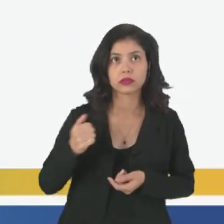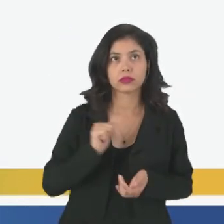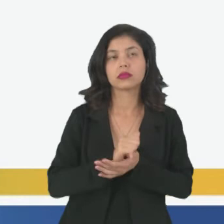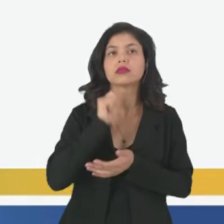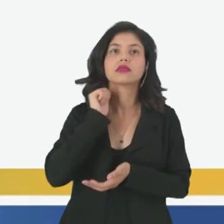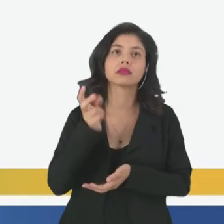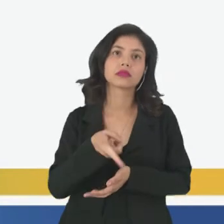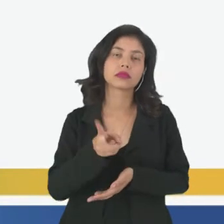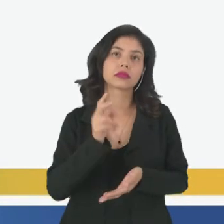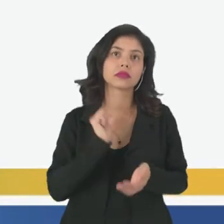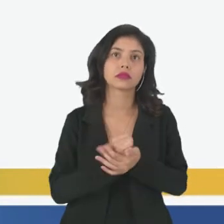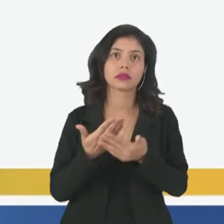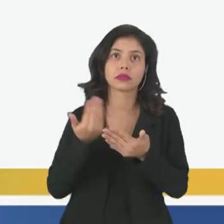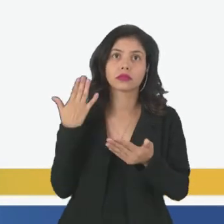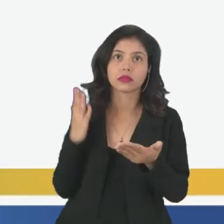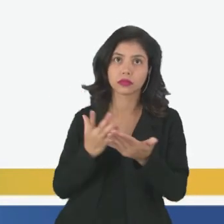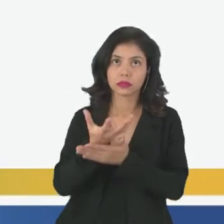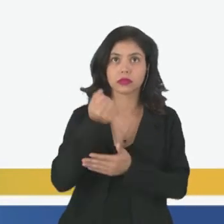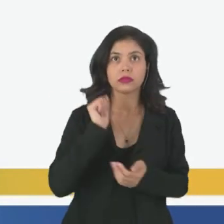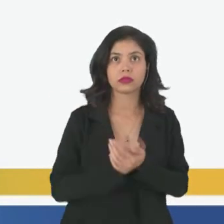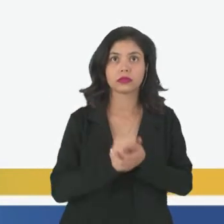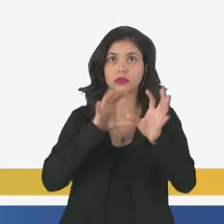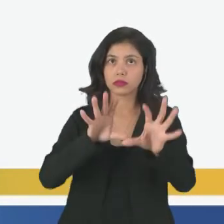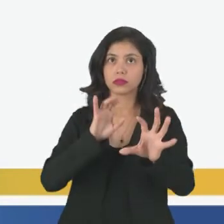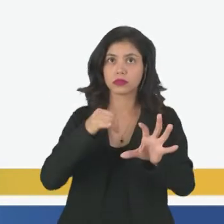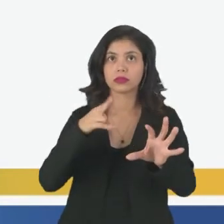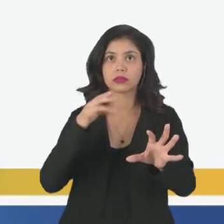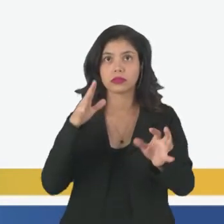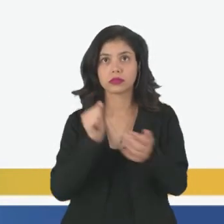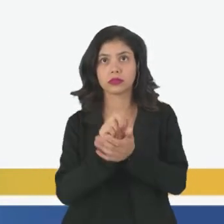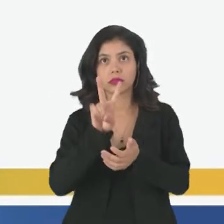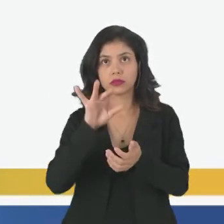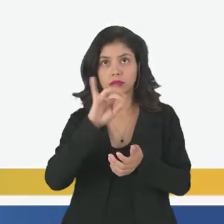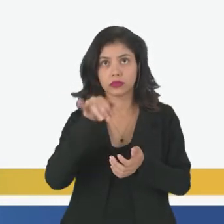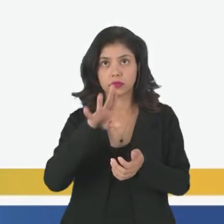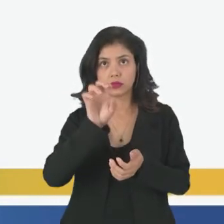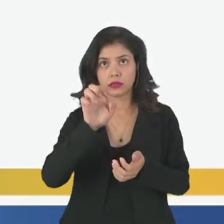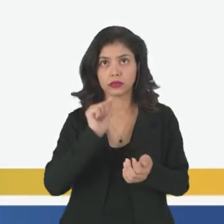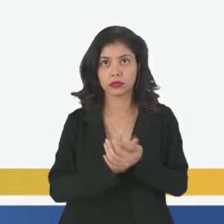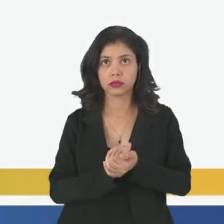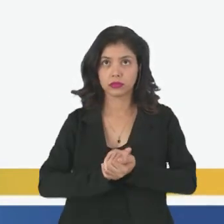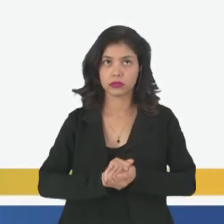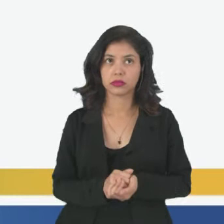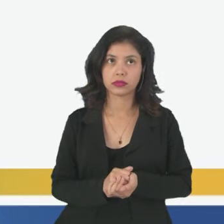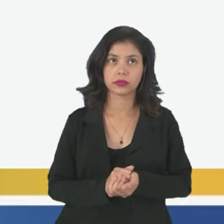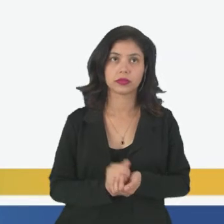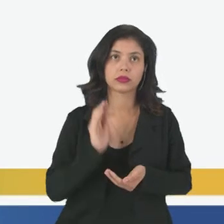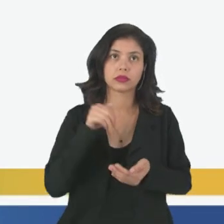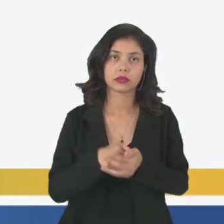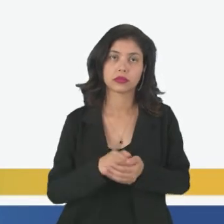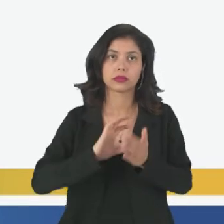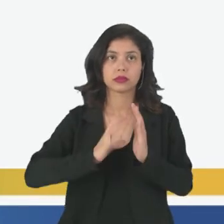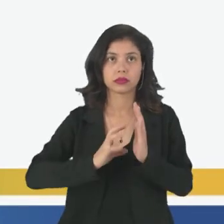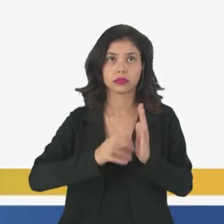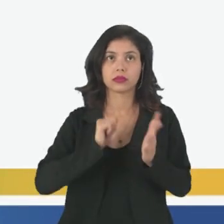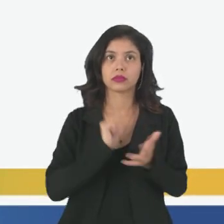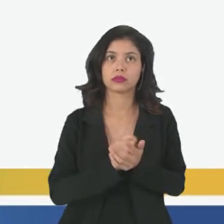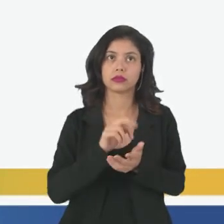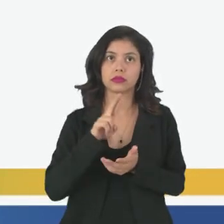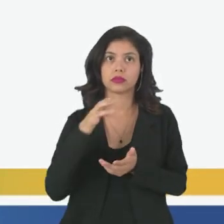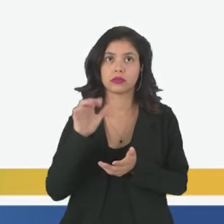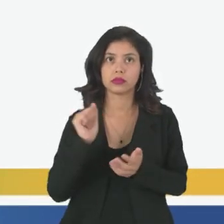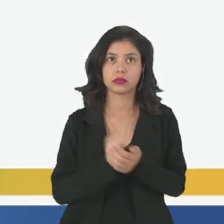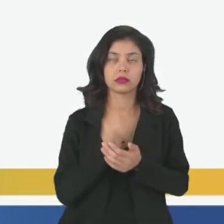abril do mesmo ano, antes mesmo de tomar posse, sendo empossado o vice José Sarney, que era egresso do Partido